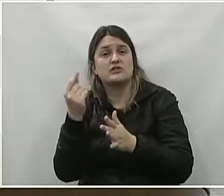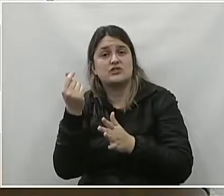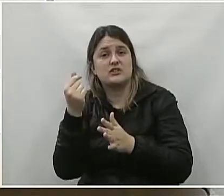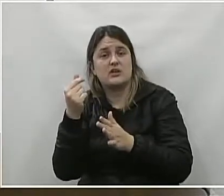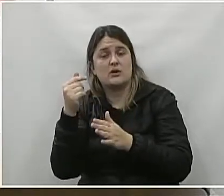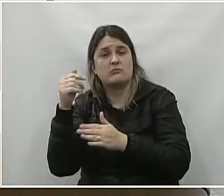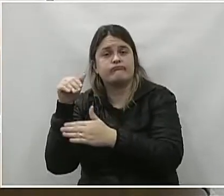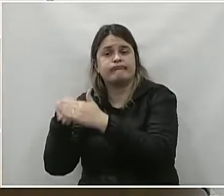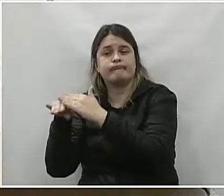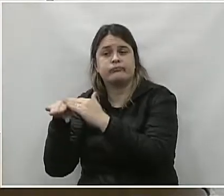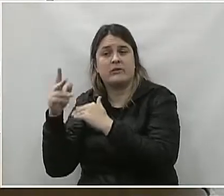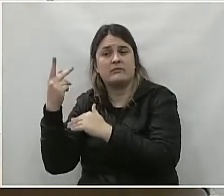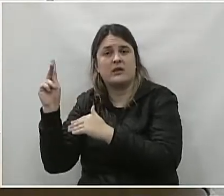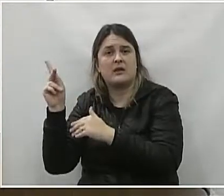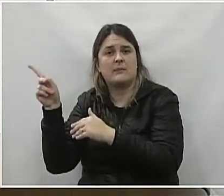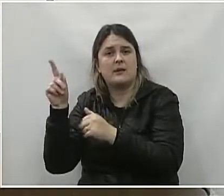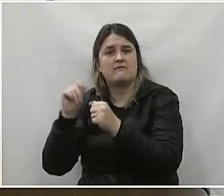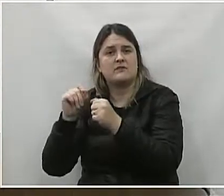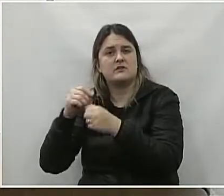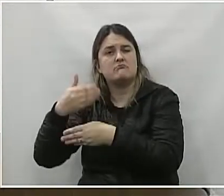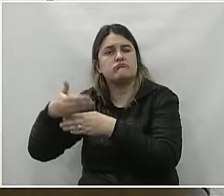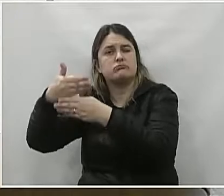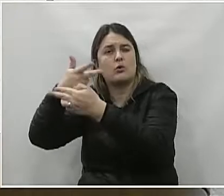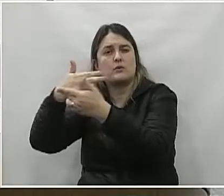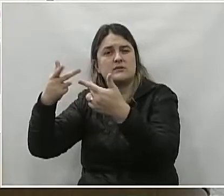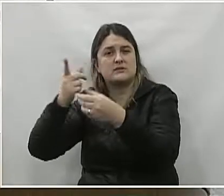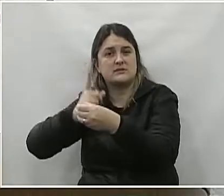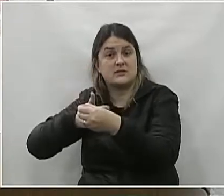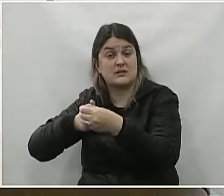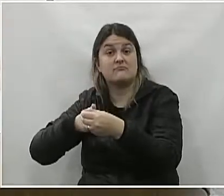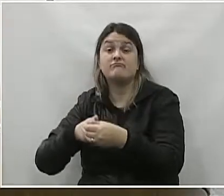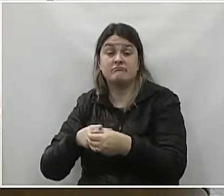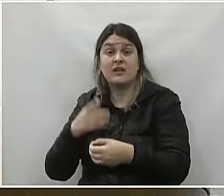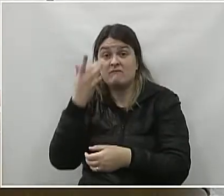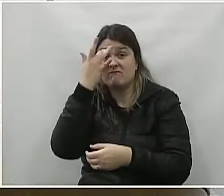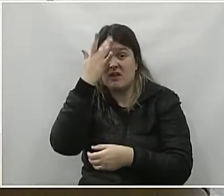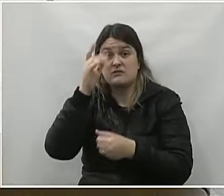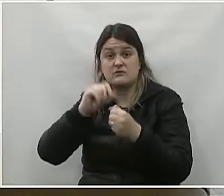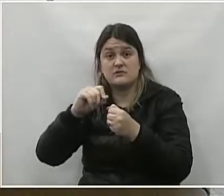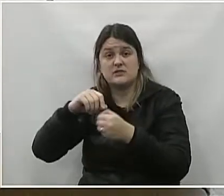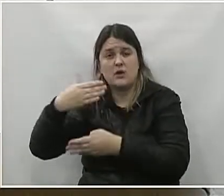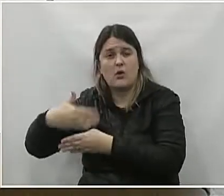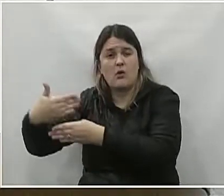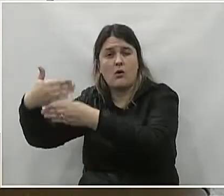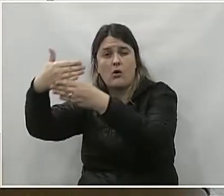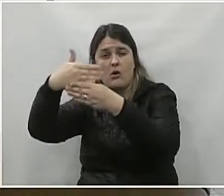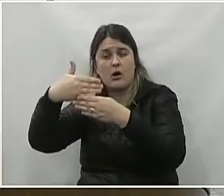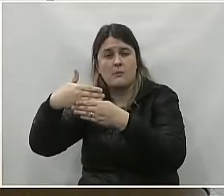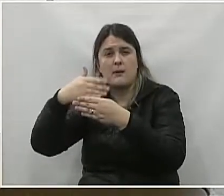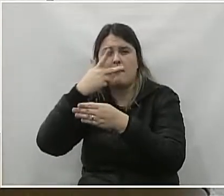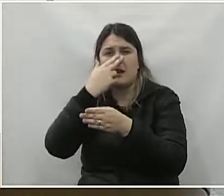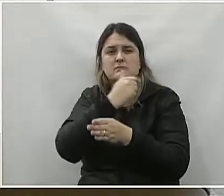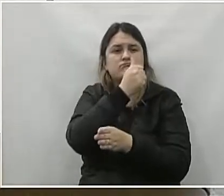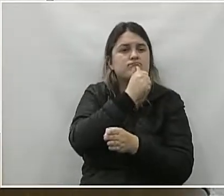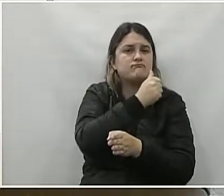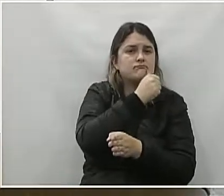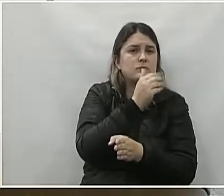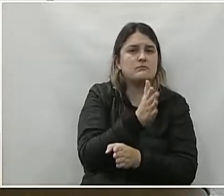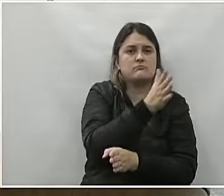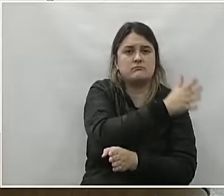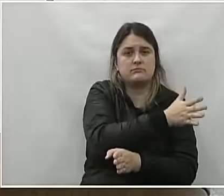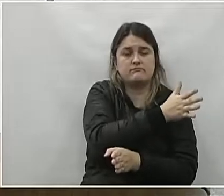dele, para ele fazer obras na cidade. Né? Daí é fácil você fazer obras sacrificando o outro lado.